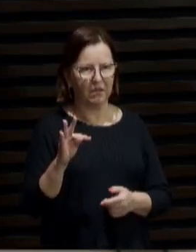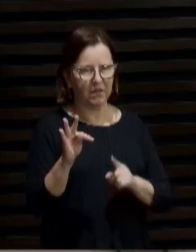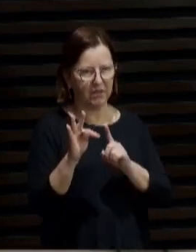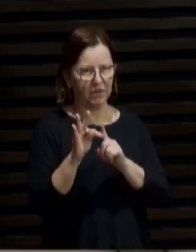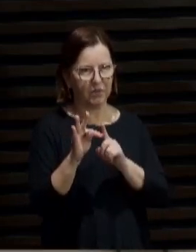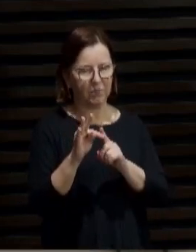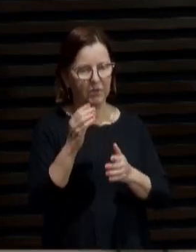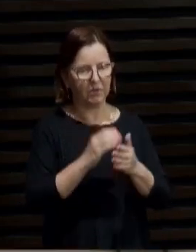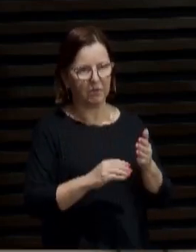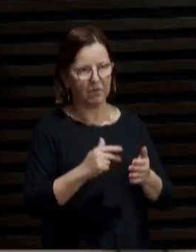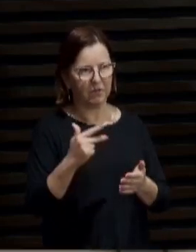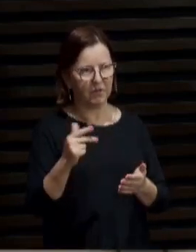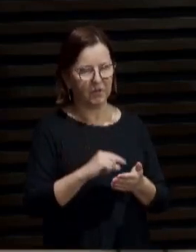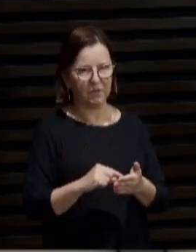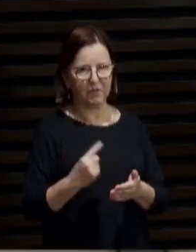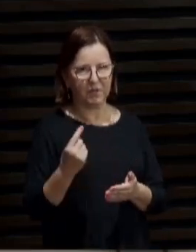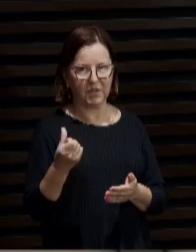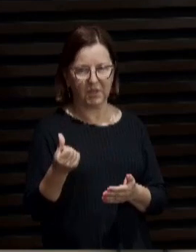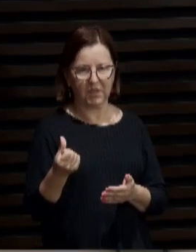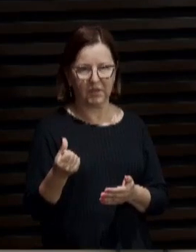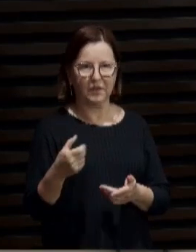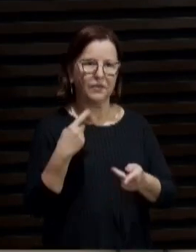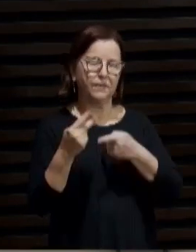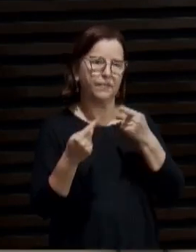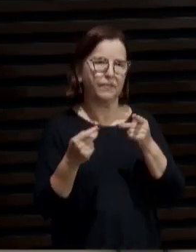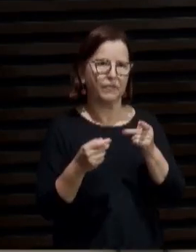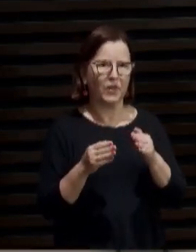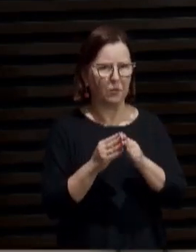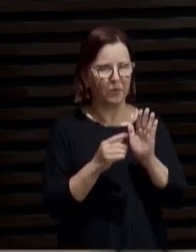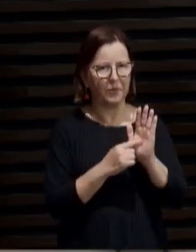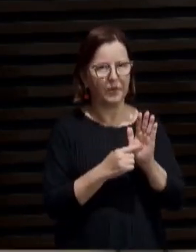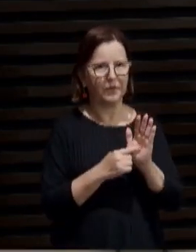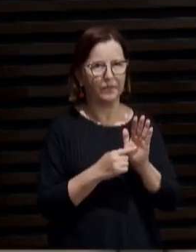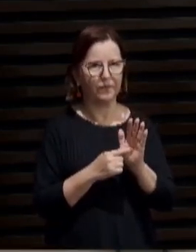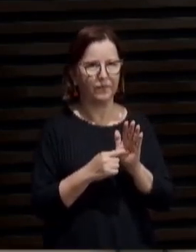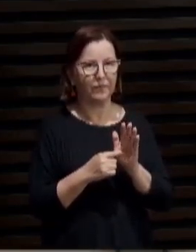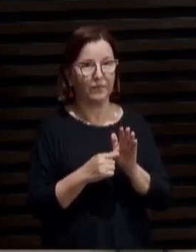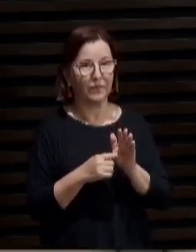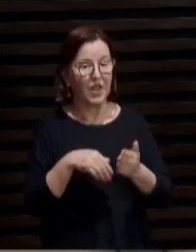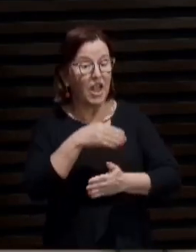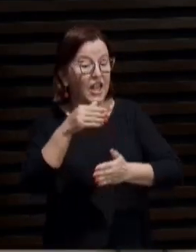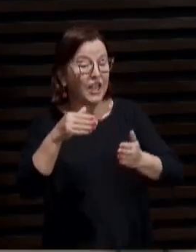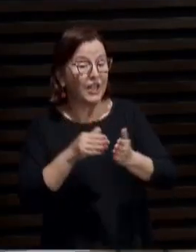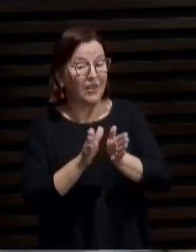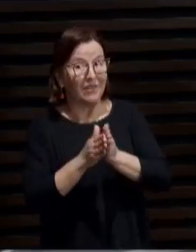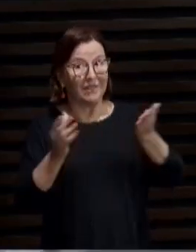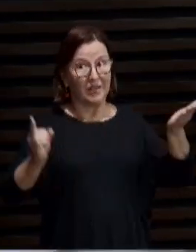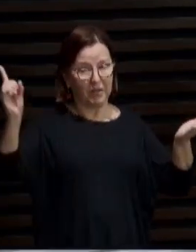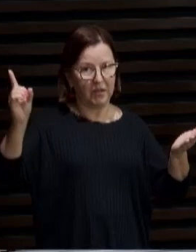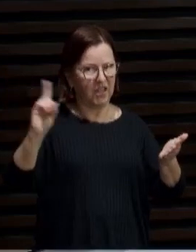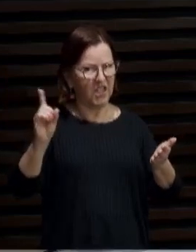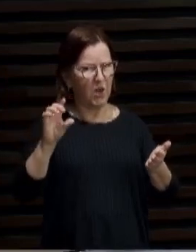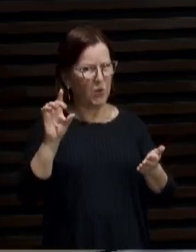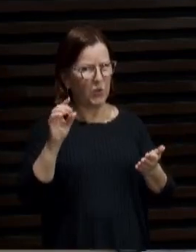seguinte, não está no texto aí, né? Mas se puder colocar. Toda a Escritura, não é parte dela, viu, gente?